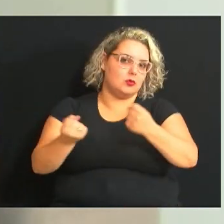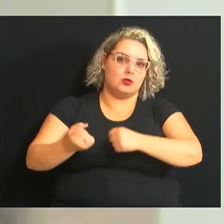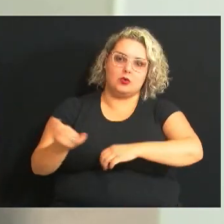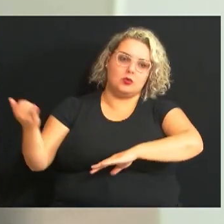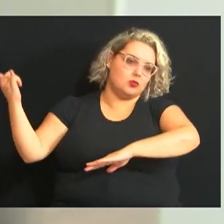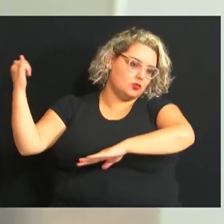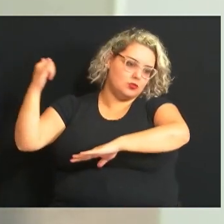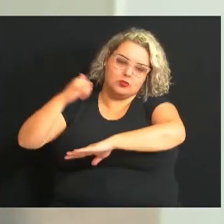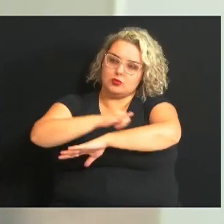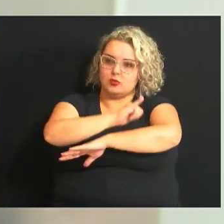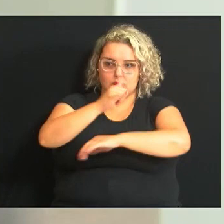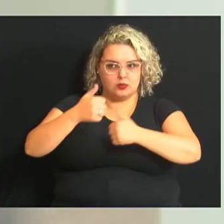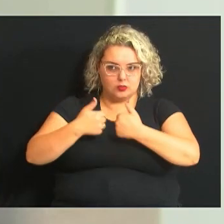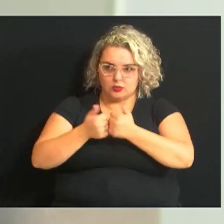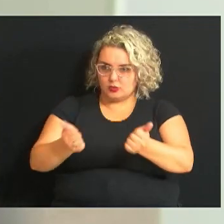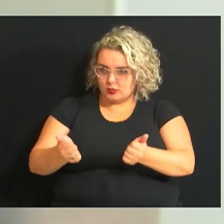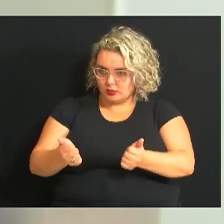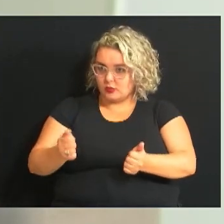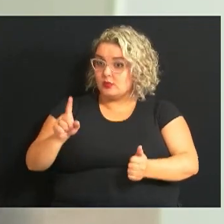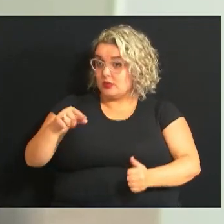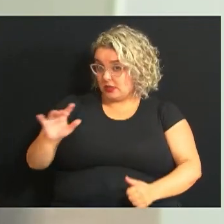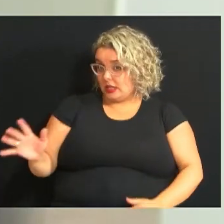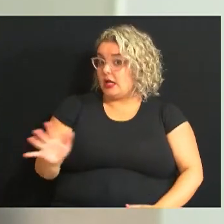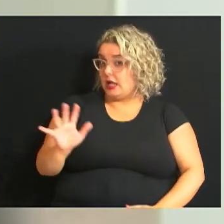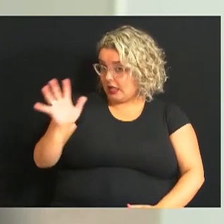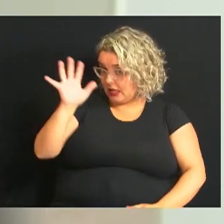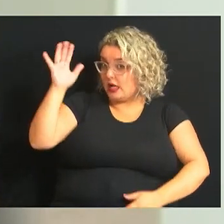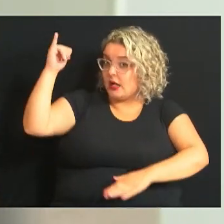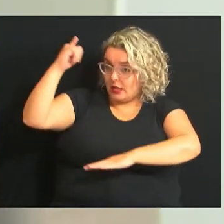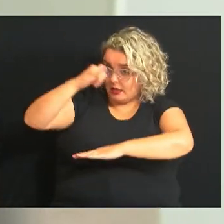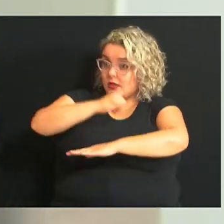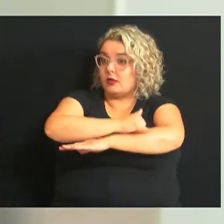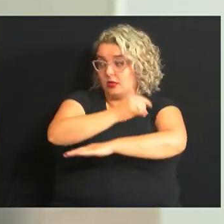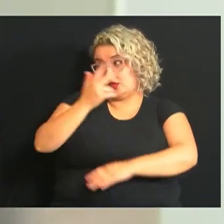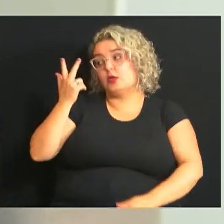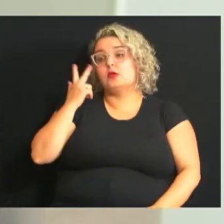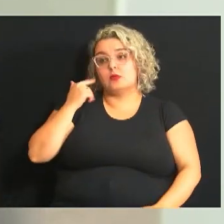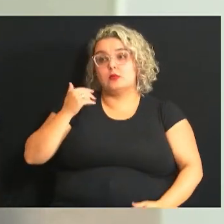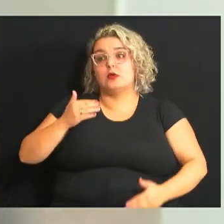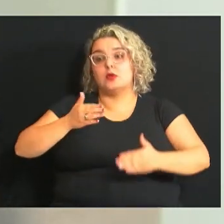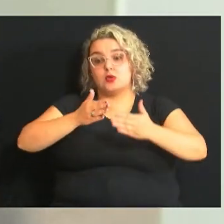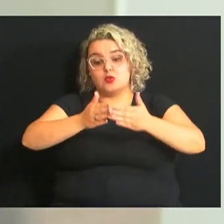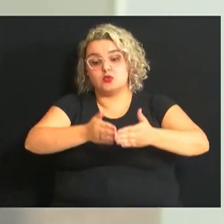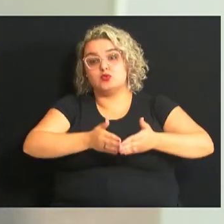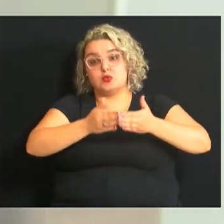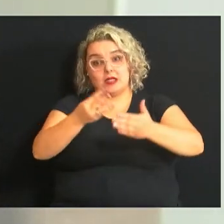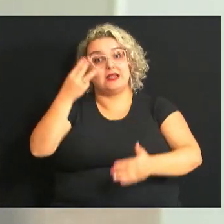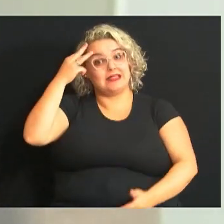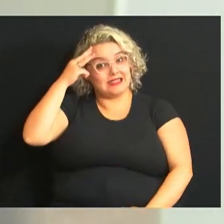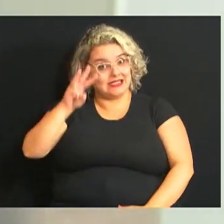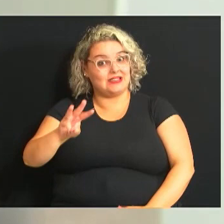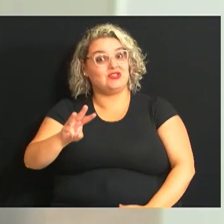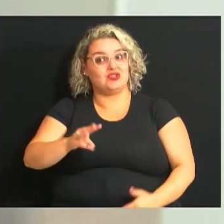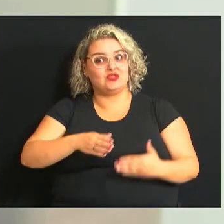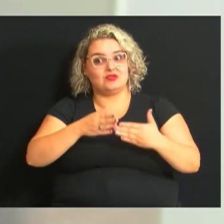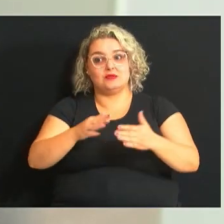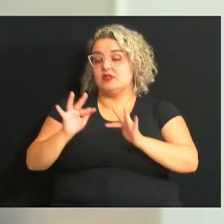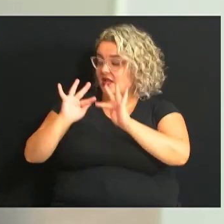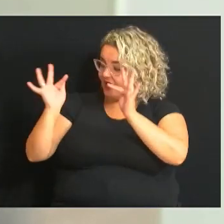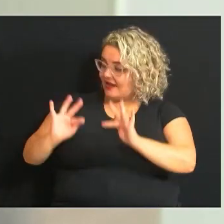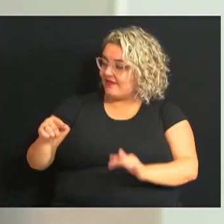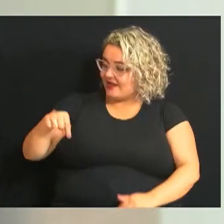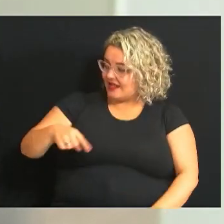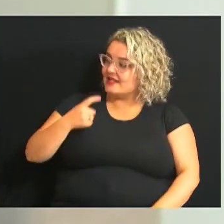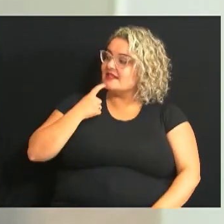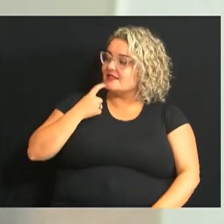ou avião, que é muito caro, né? Geralmente. Ou de barco. Mas enfim, tá feliz aqui em Campinas? Gostou da